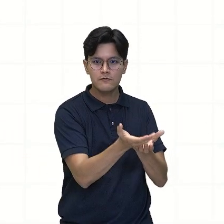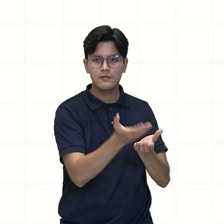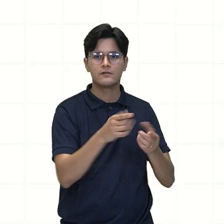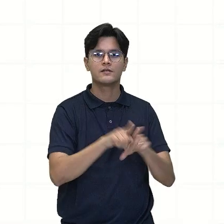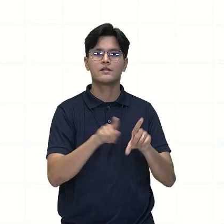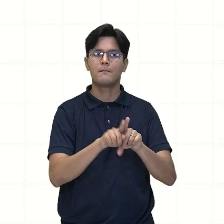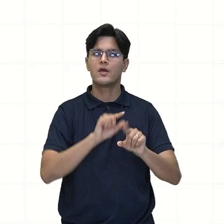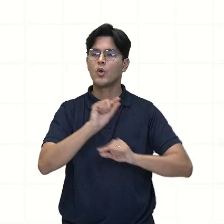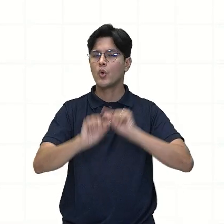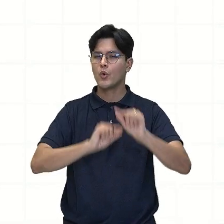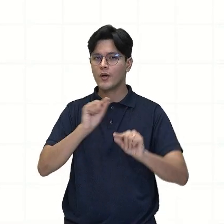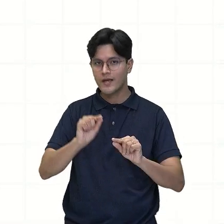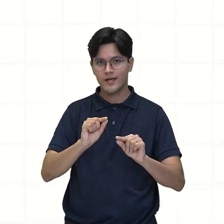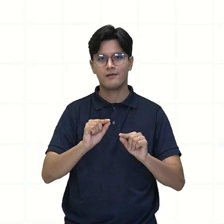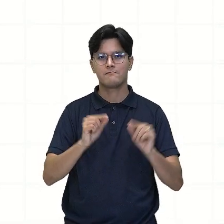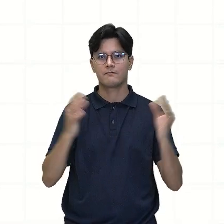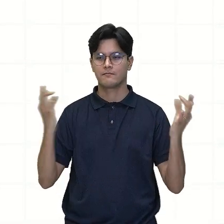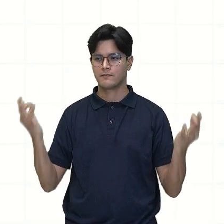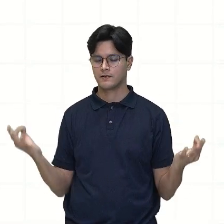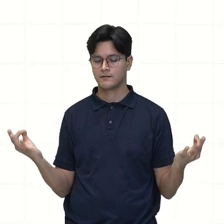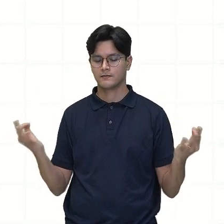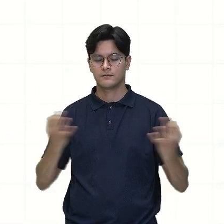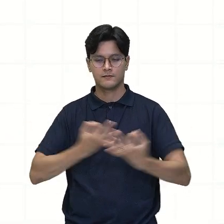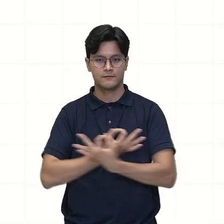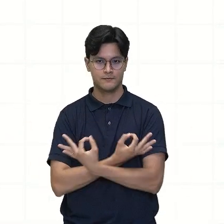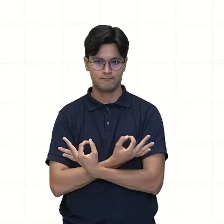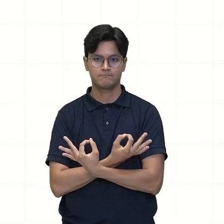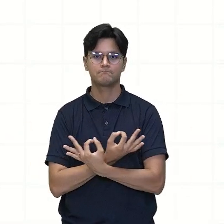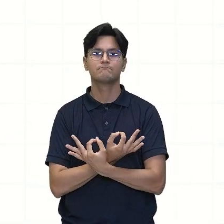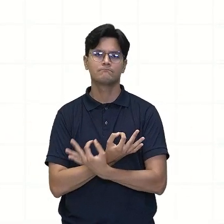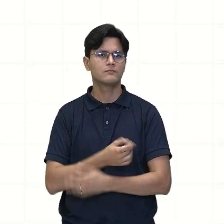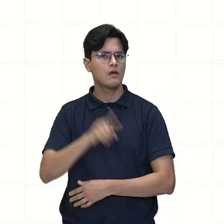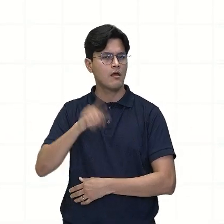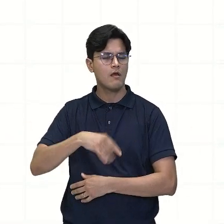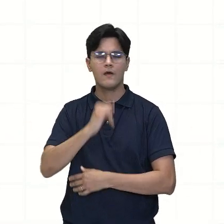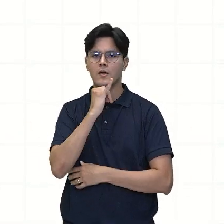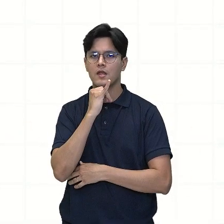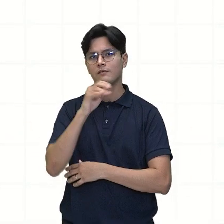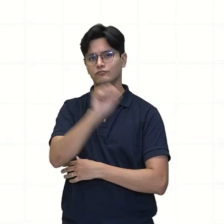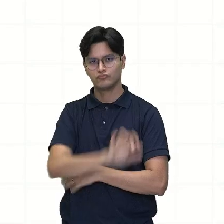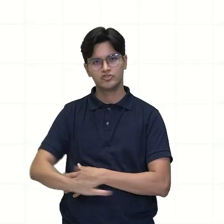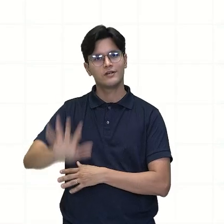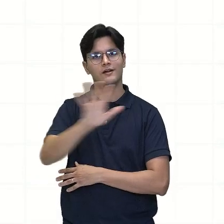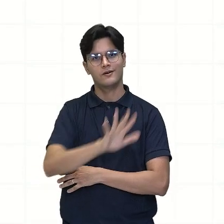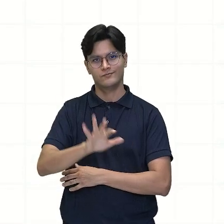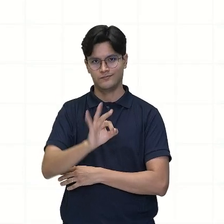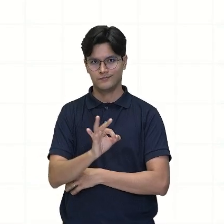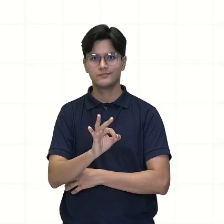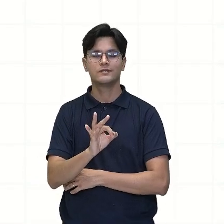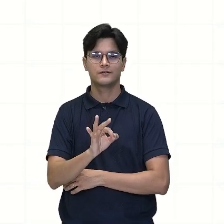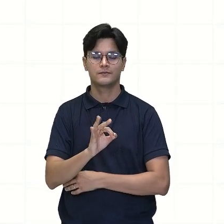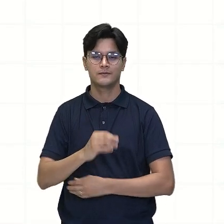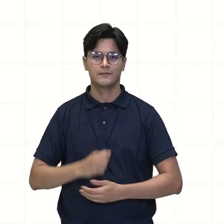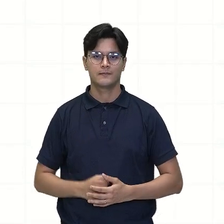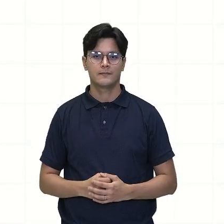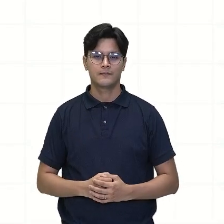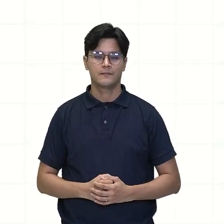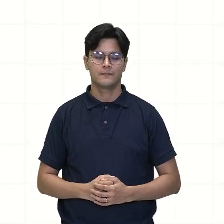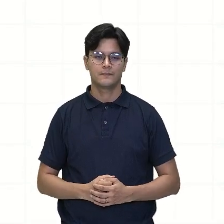meditações. Isso nós estamos falando de maneira geral, ok? Em relação a isso.